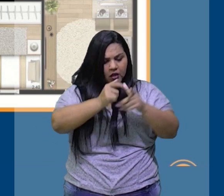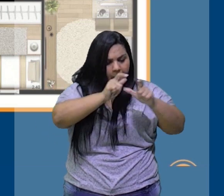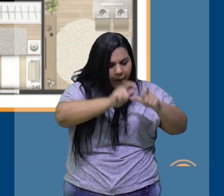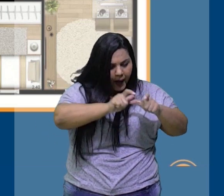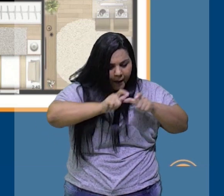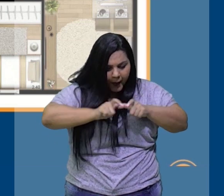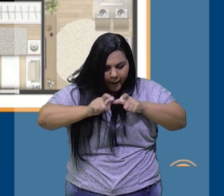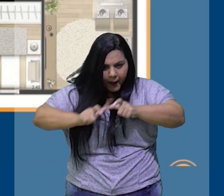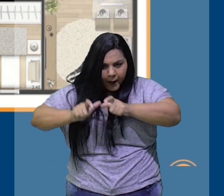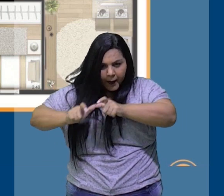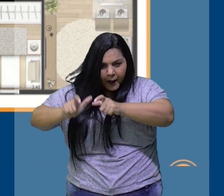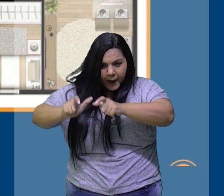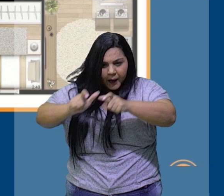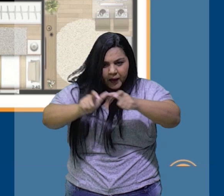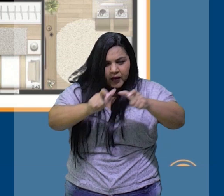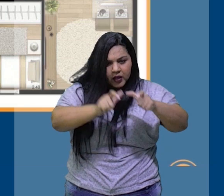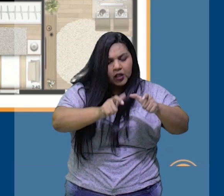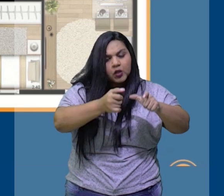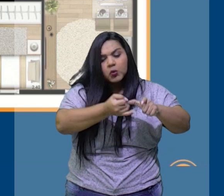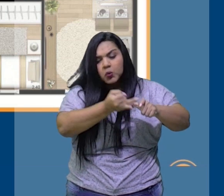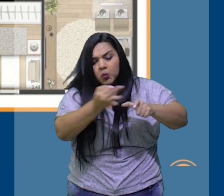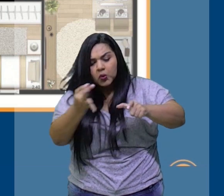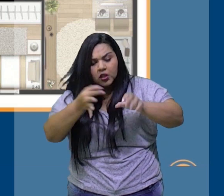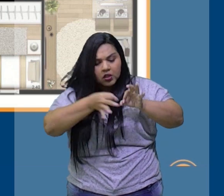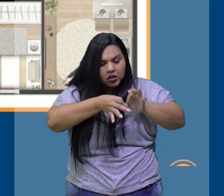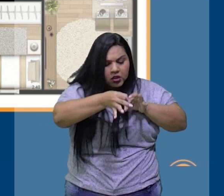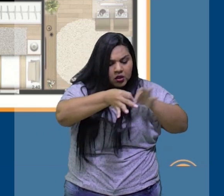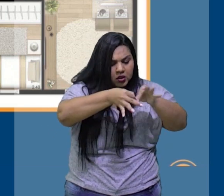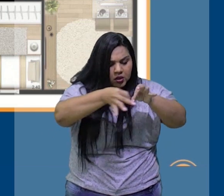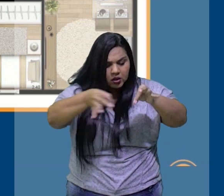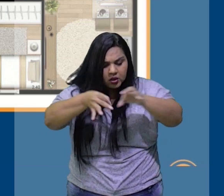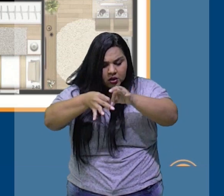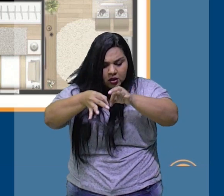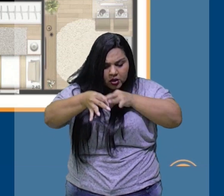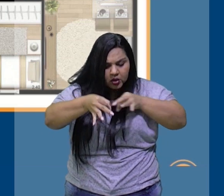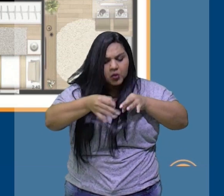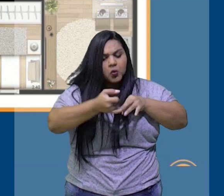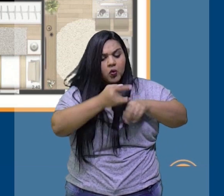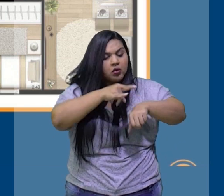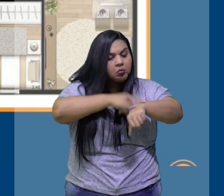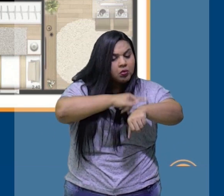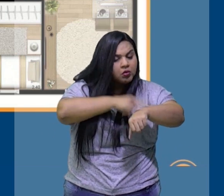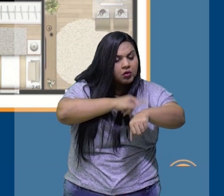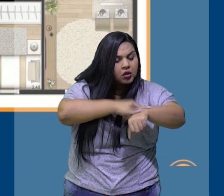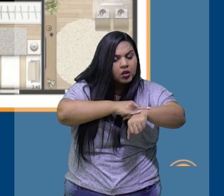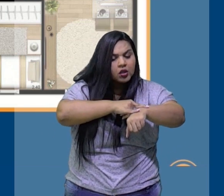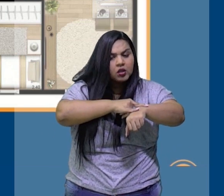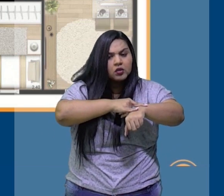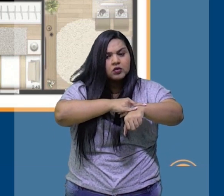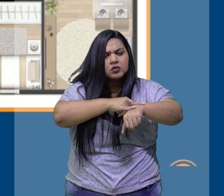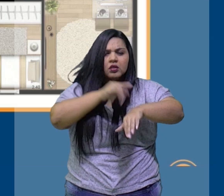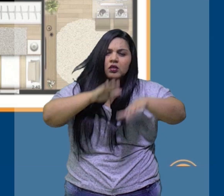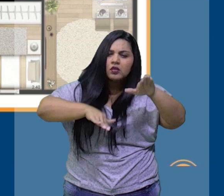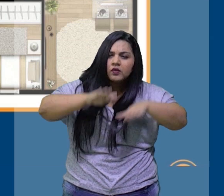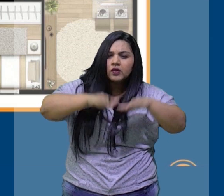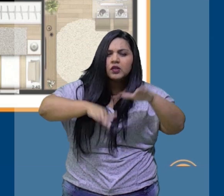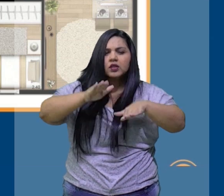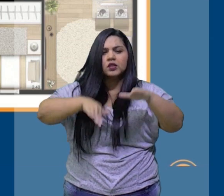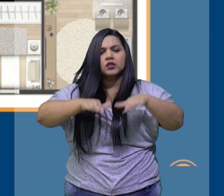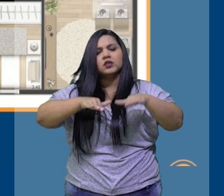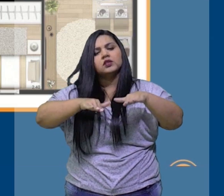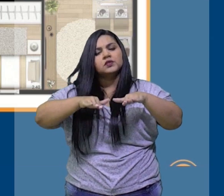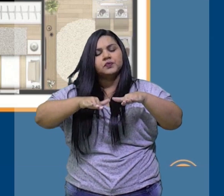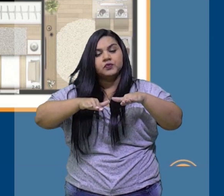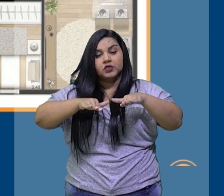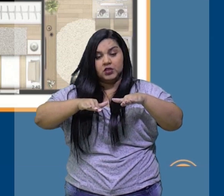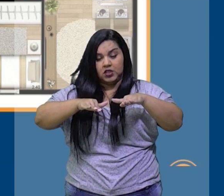também quantos metros, né? Vai ter o quarto, vai ter o banheiro. Geralmente, as plantas, elas representam